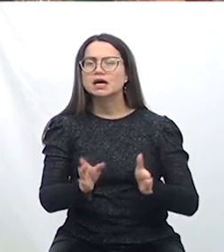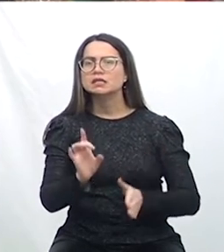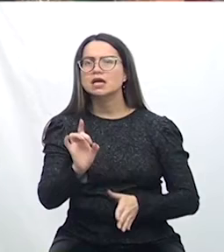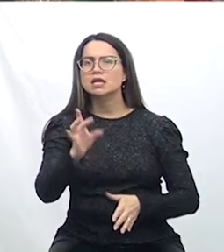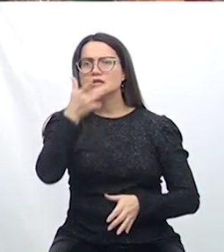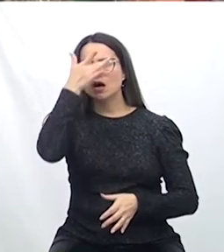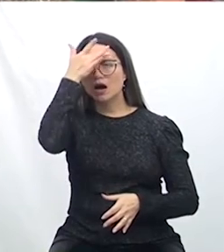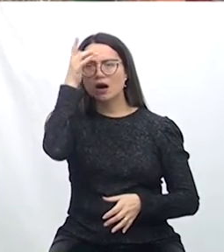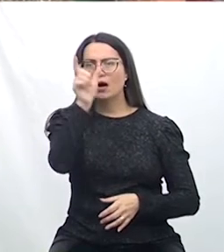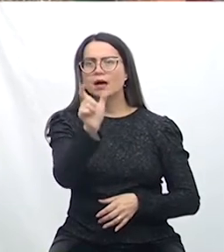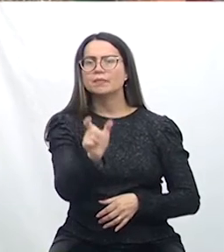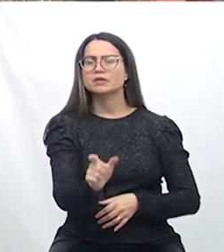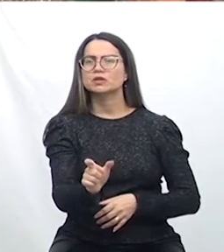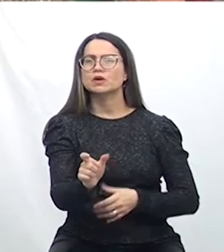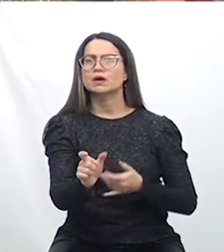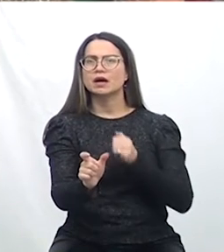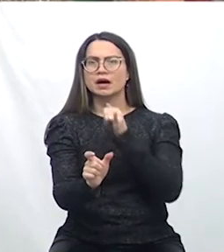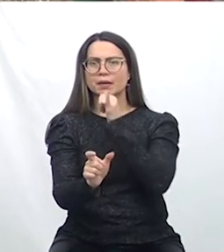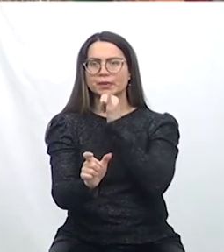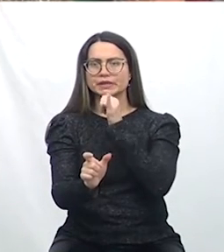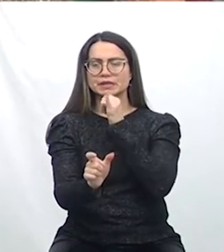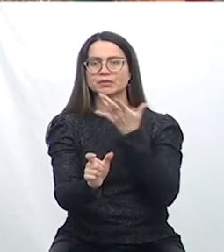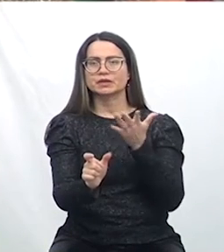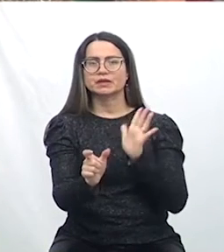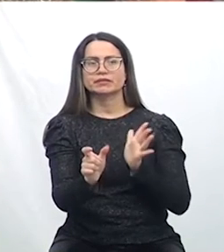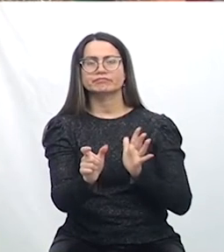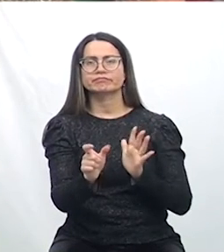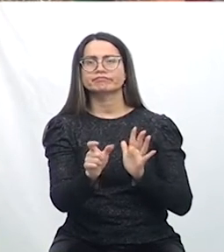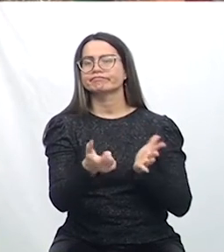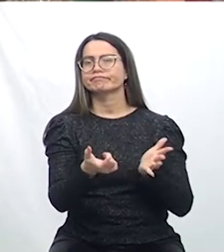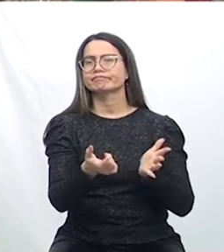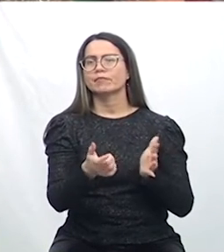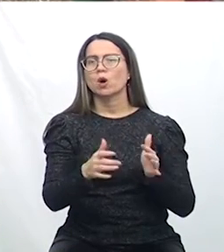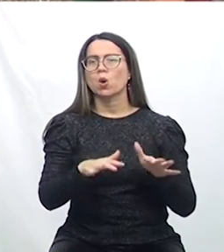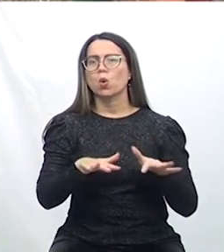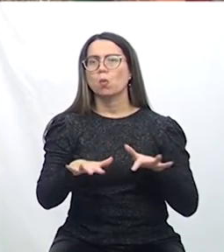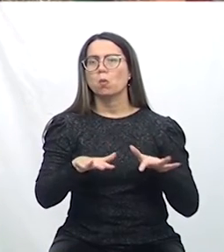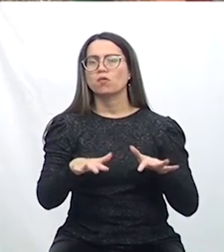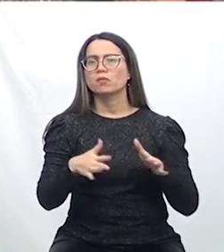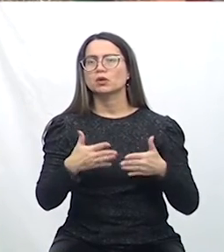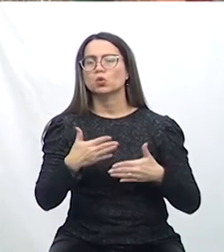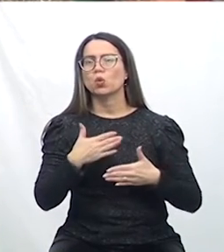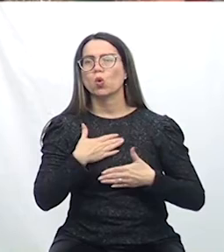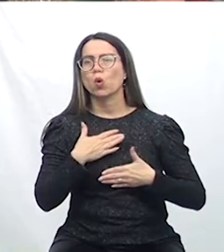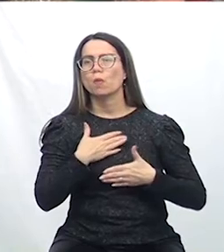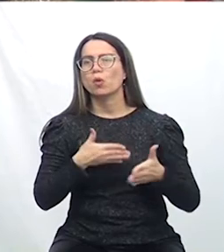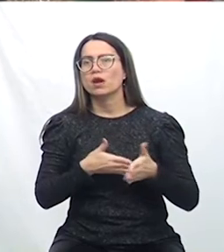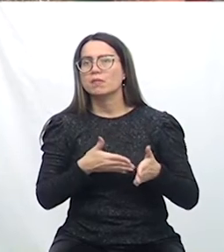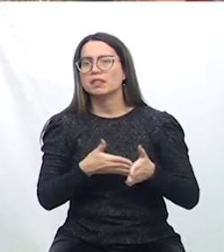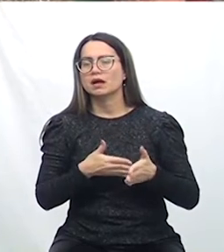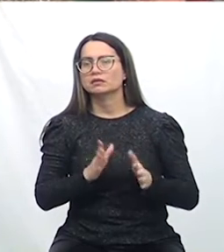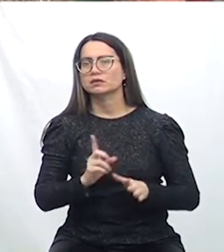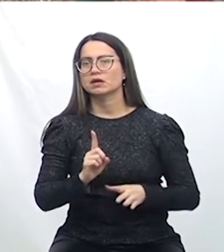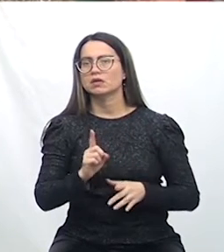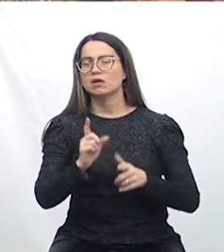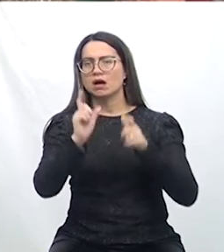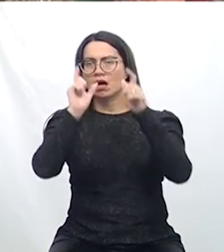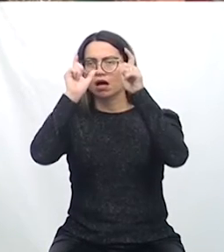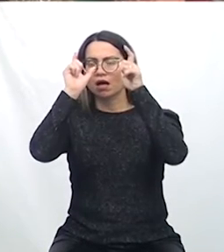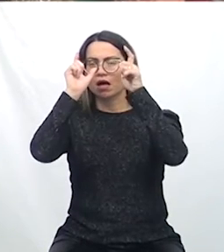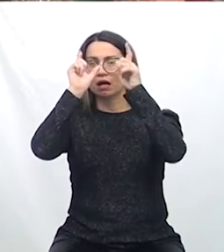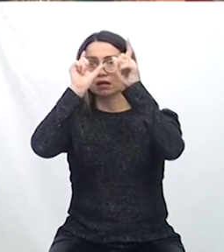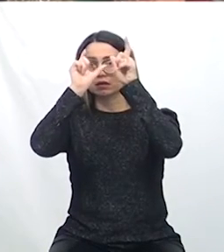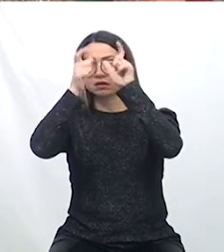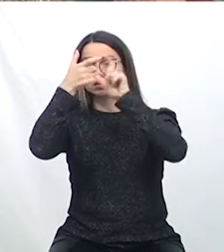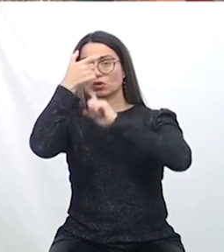que tem uma mobilidade reduzida, não. Tem a ver com deficiência intelectual, mental, às